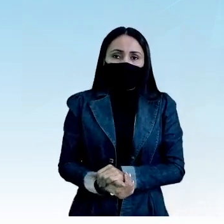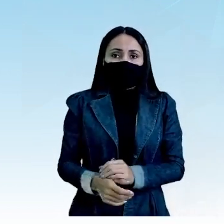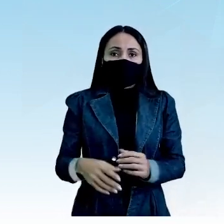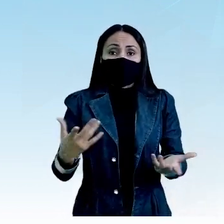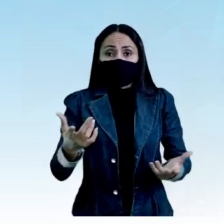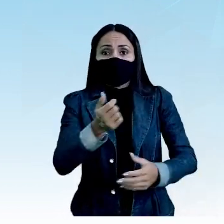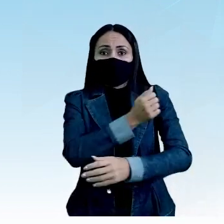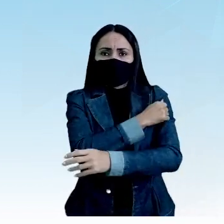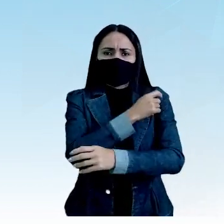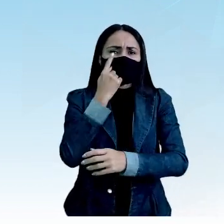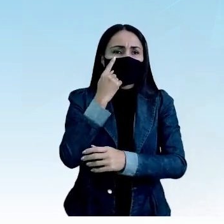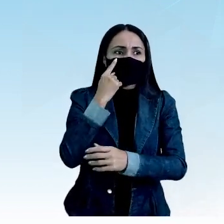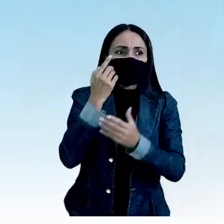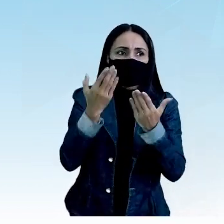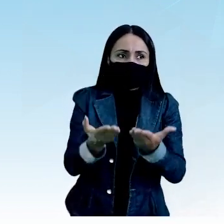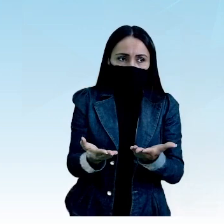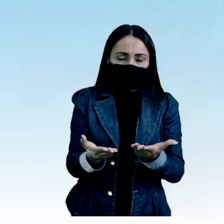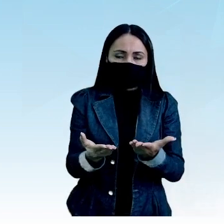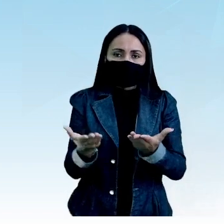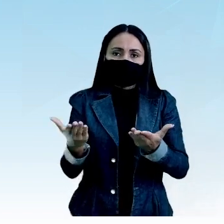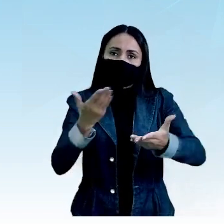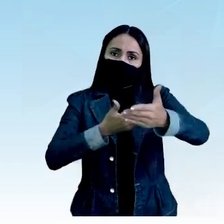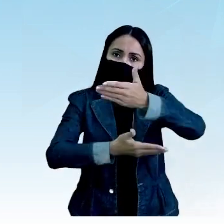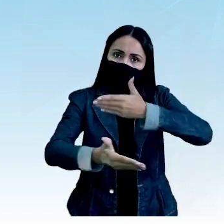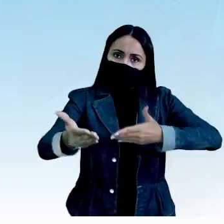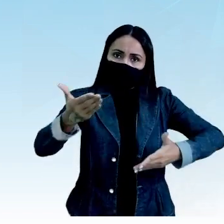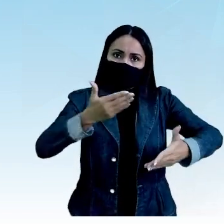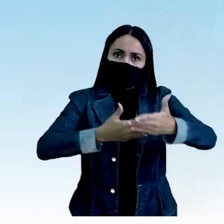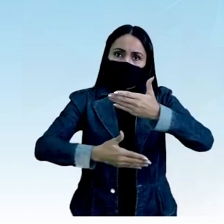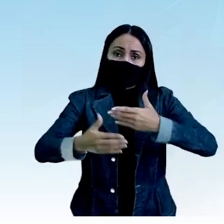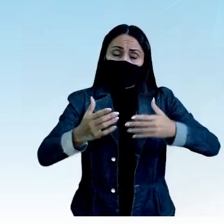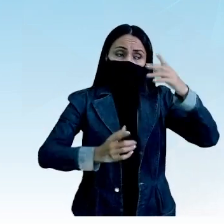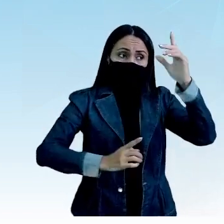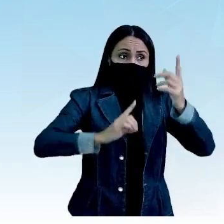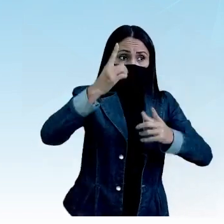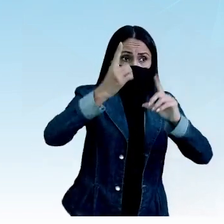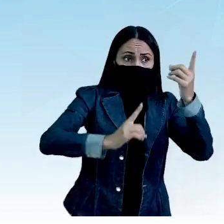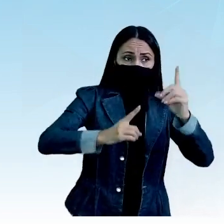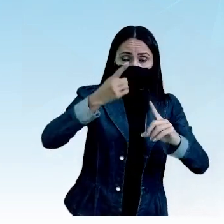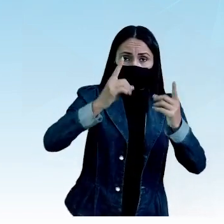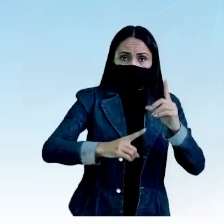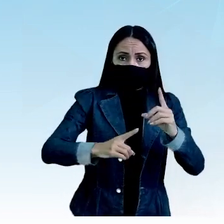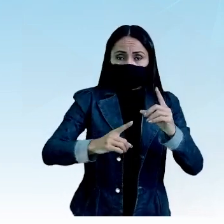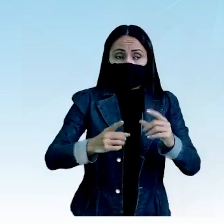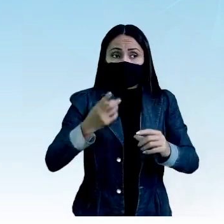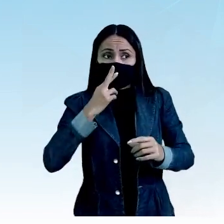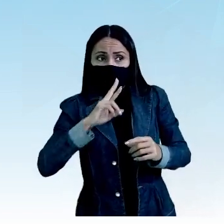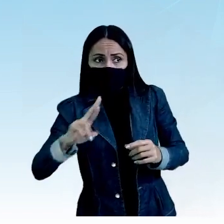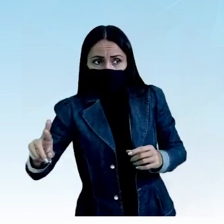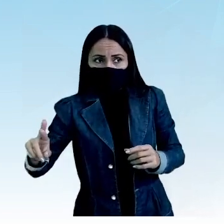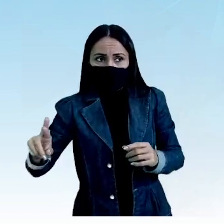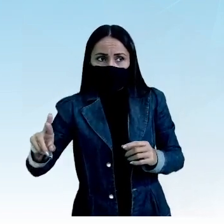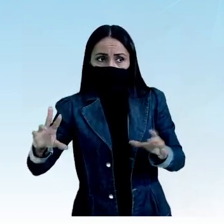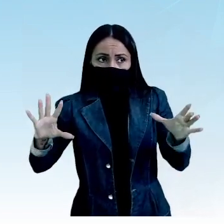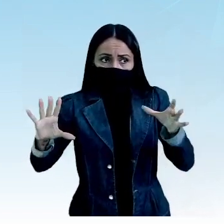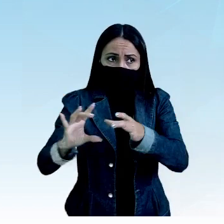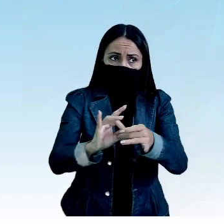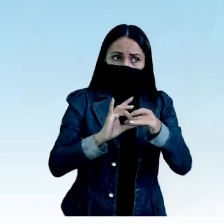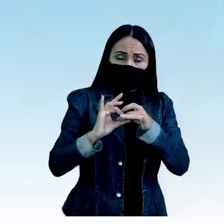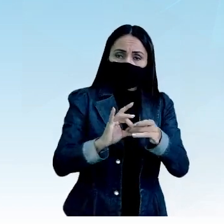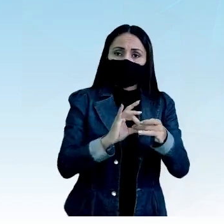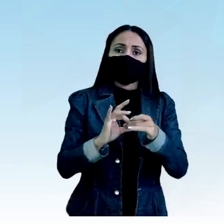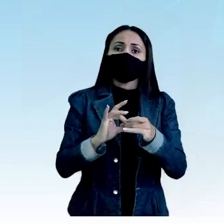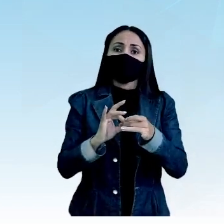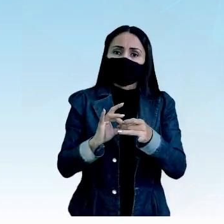ele observar essa relação entre o Carnaval e a questão religiosa, que ele faça esse